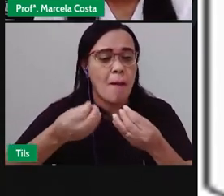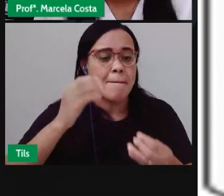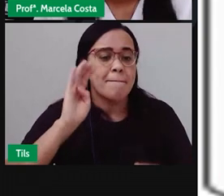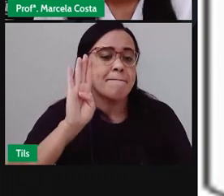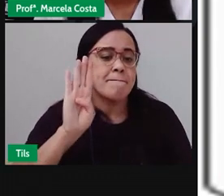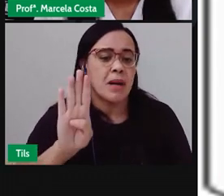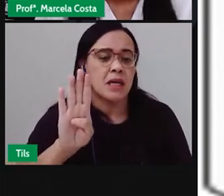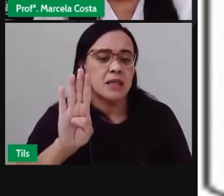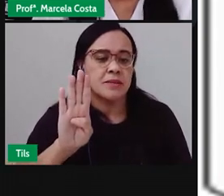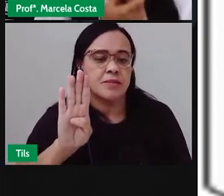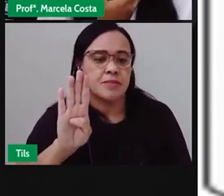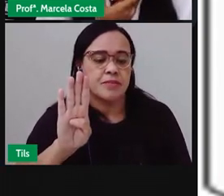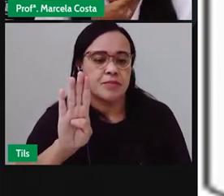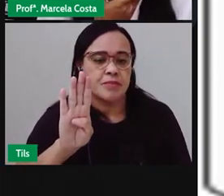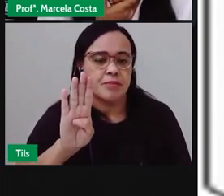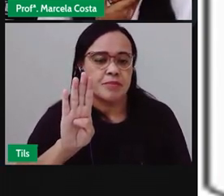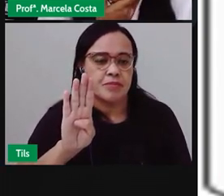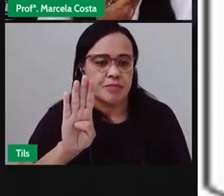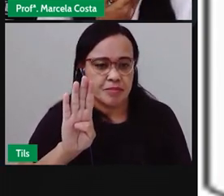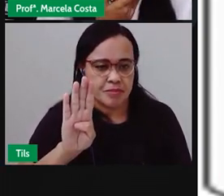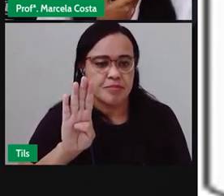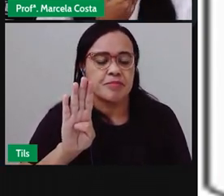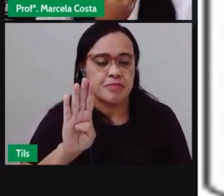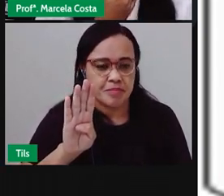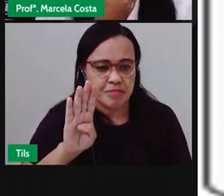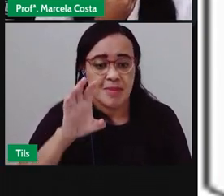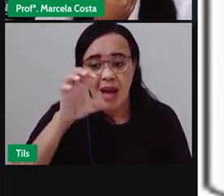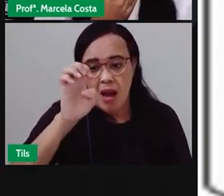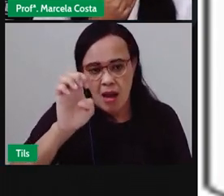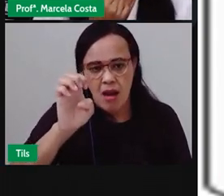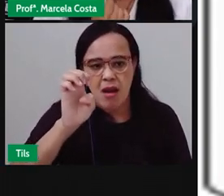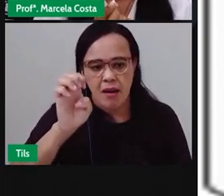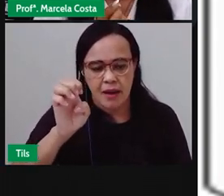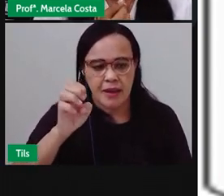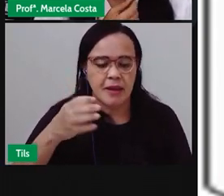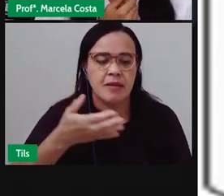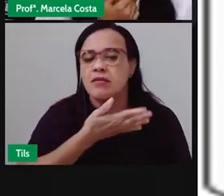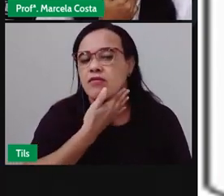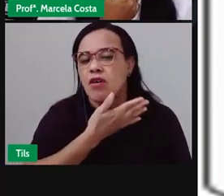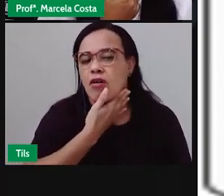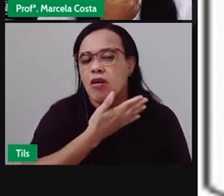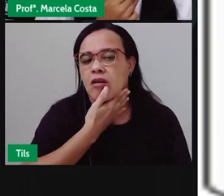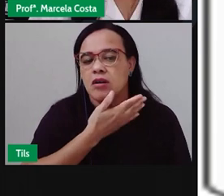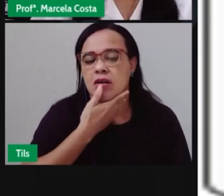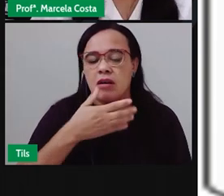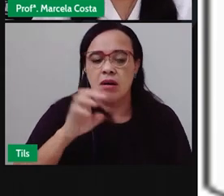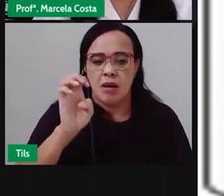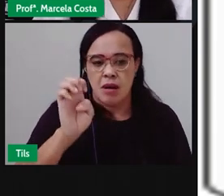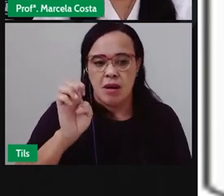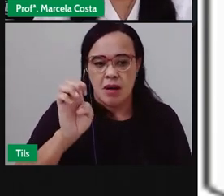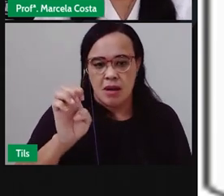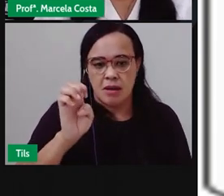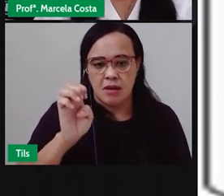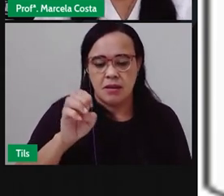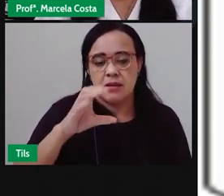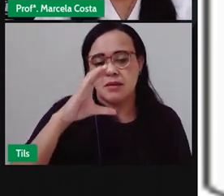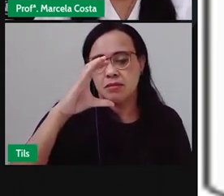B E O som do E B de bola Olha a letra C